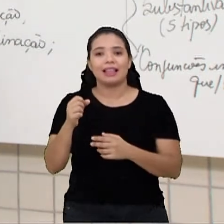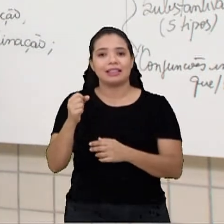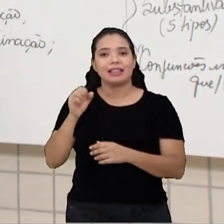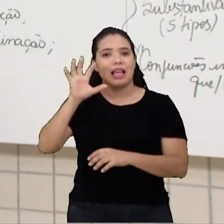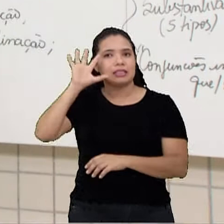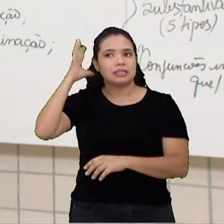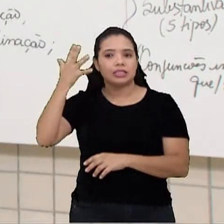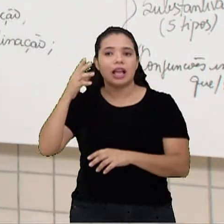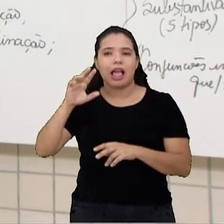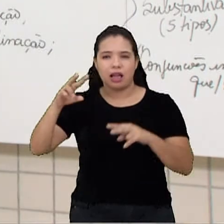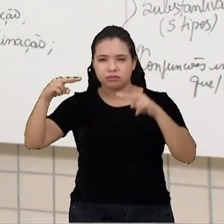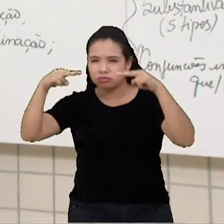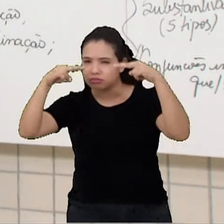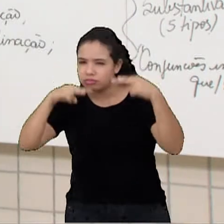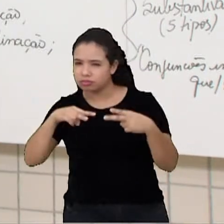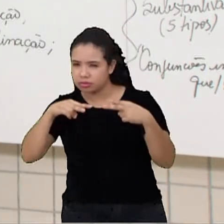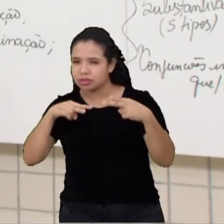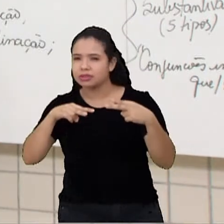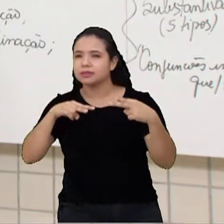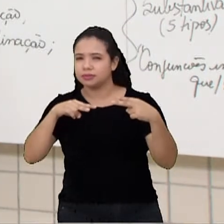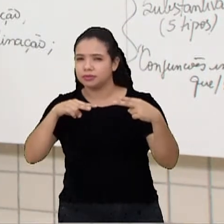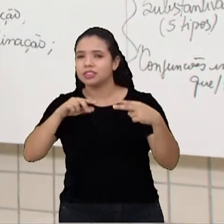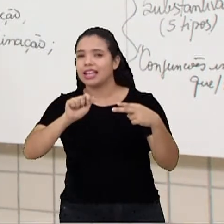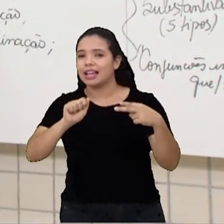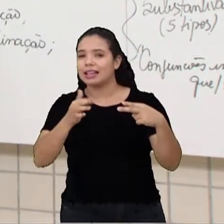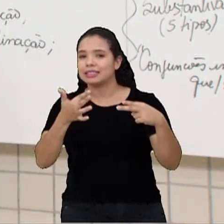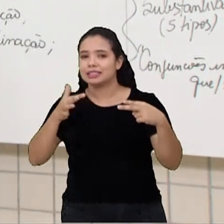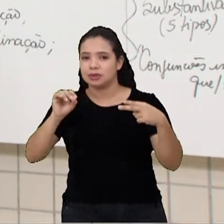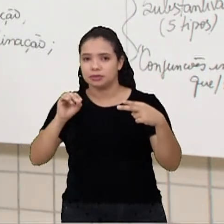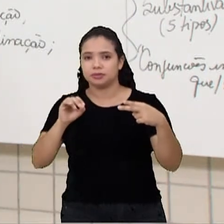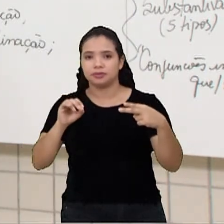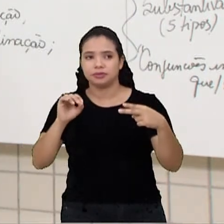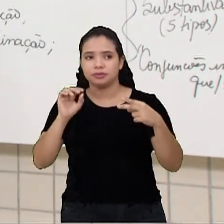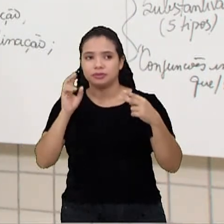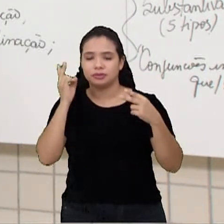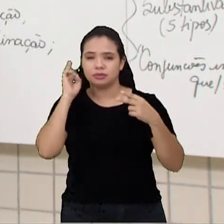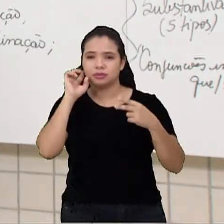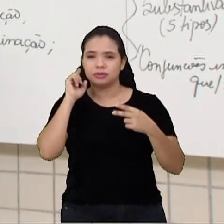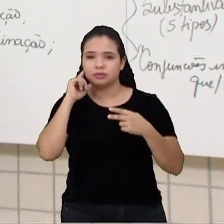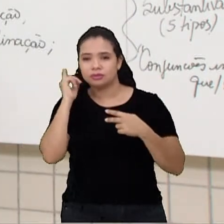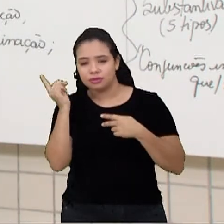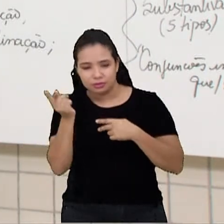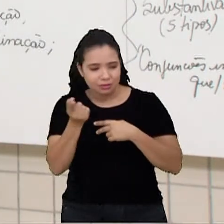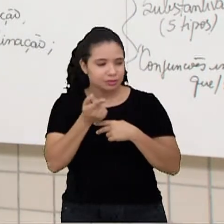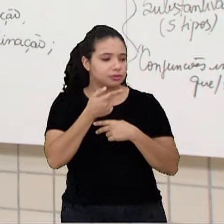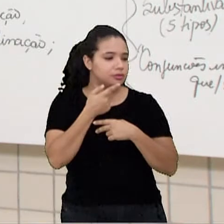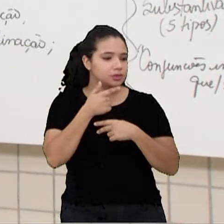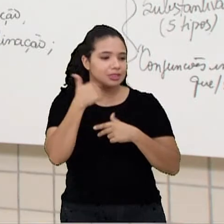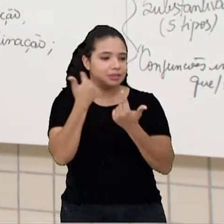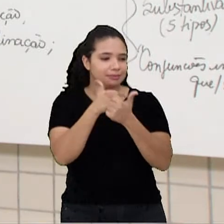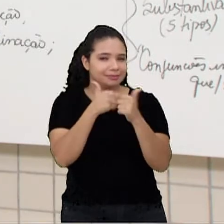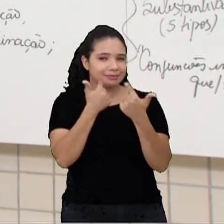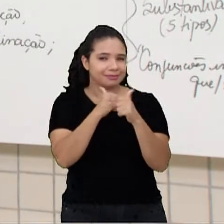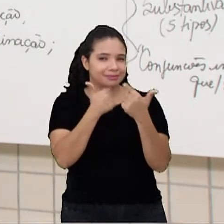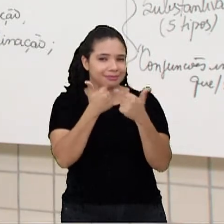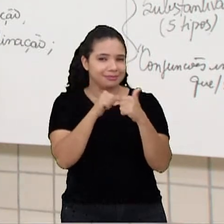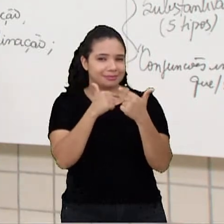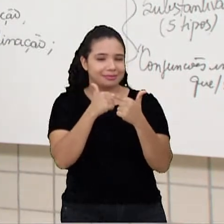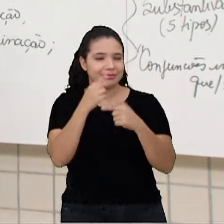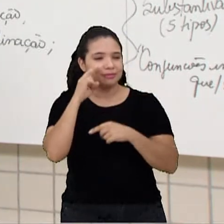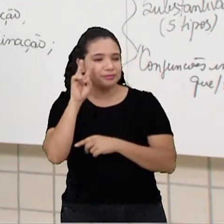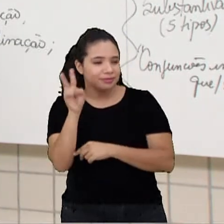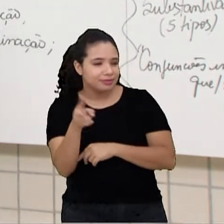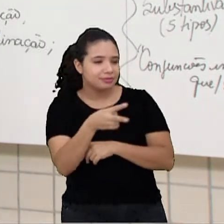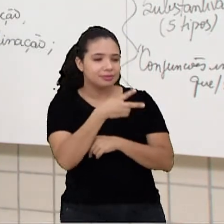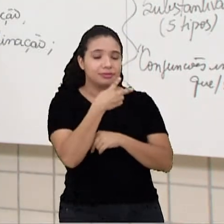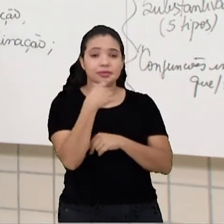encarar alguém. Envergou a cabeça para trás numa risada. Envergou, o meu verbo da